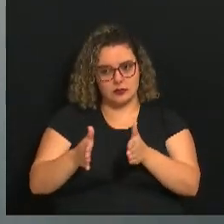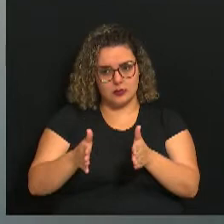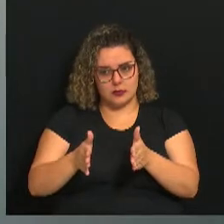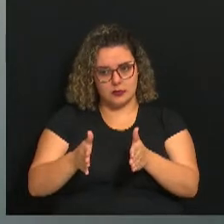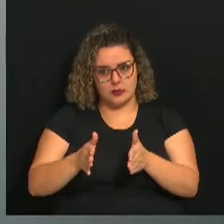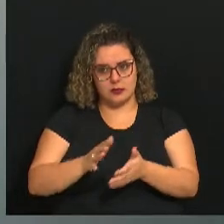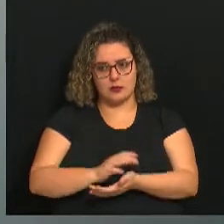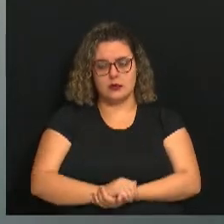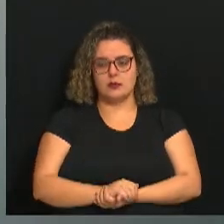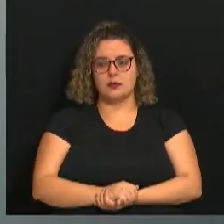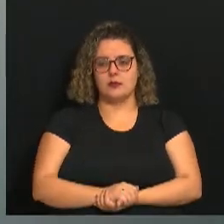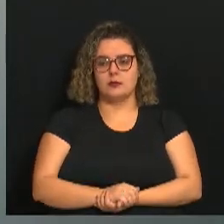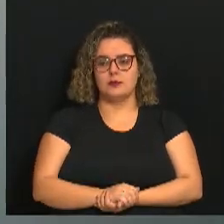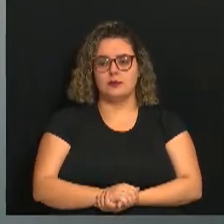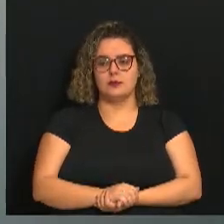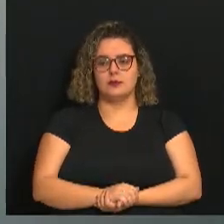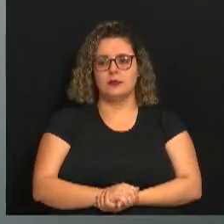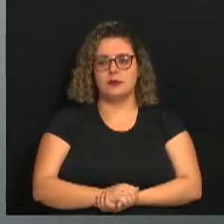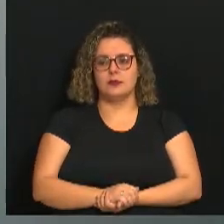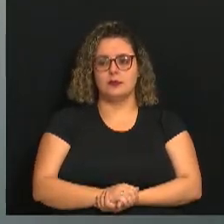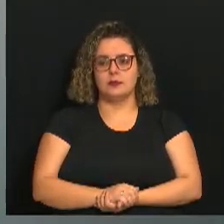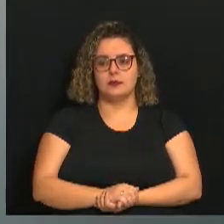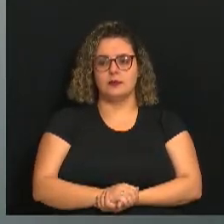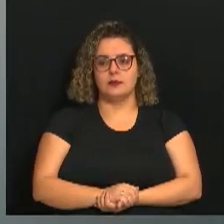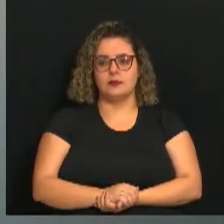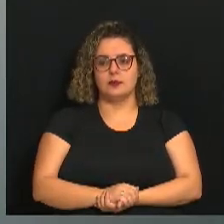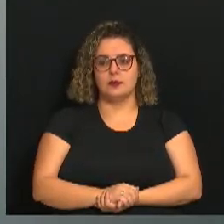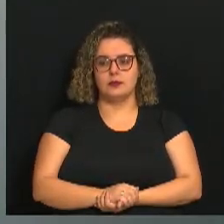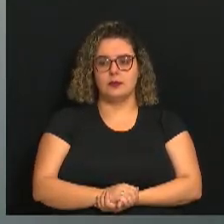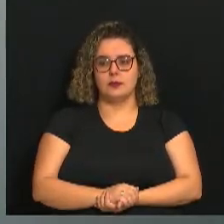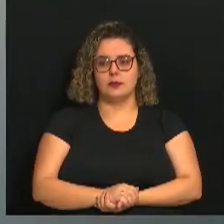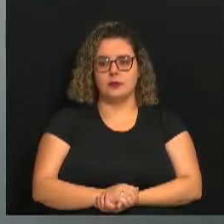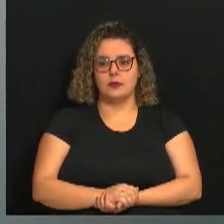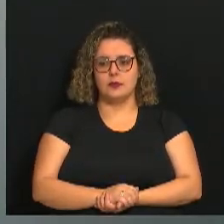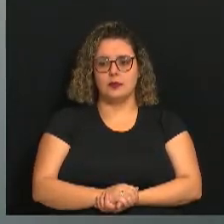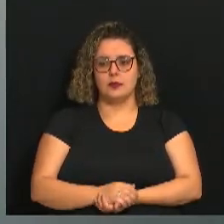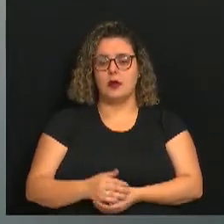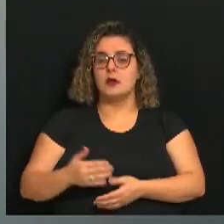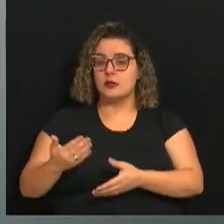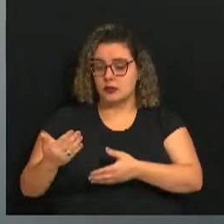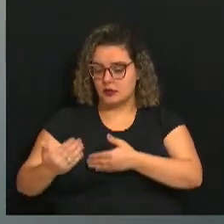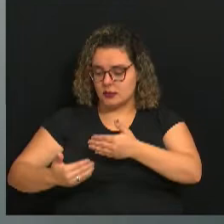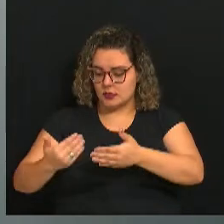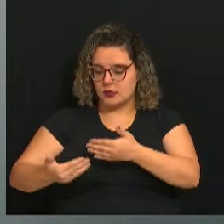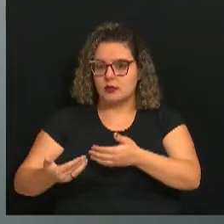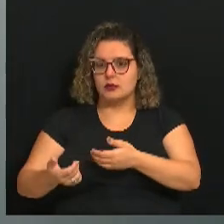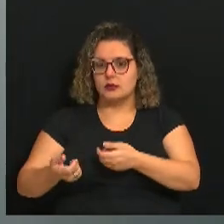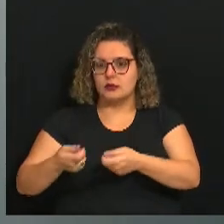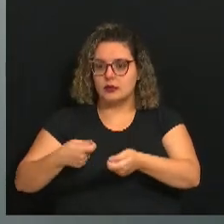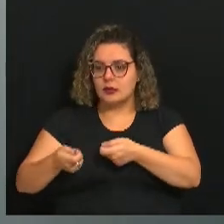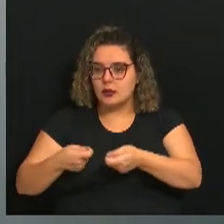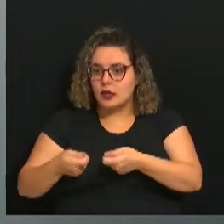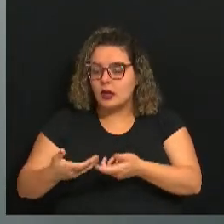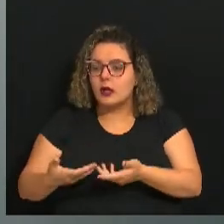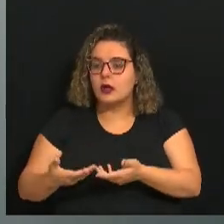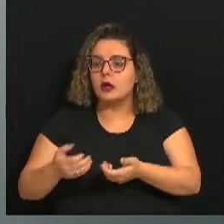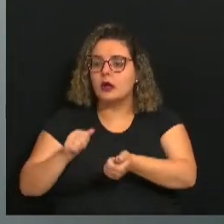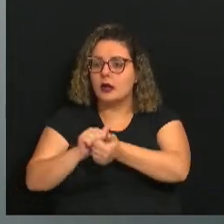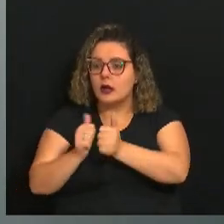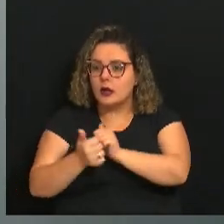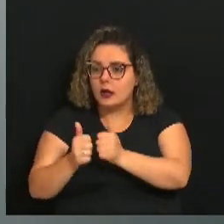inclusive, nesse processo aí de negociação que nós tivemos, participou com a gente, inclusive, representantes da